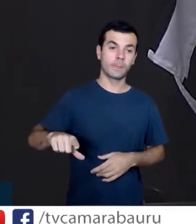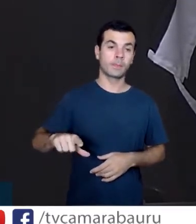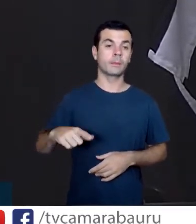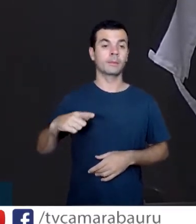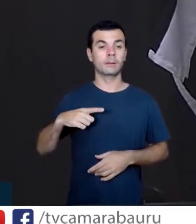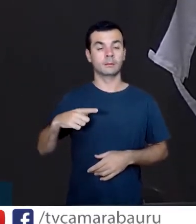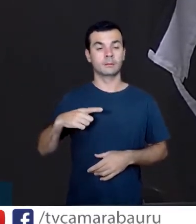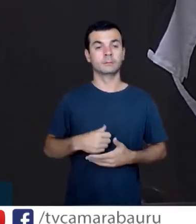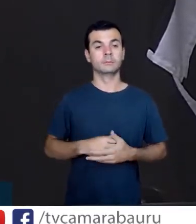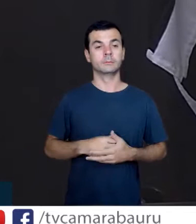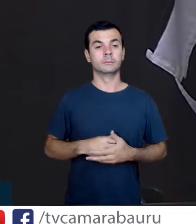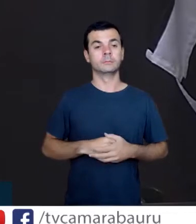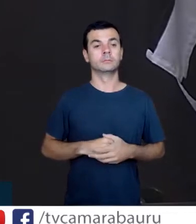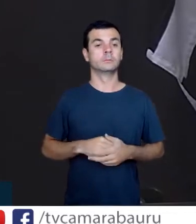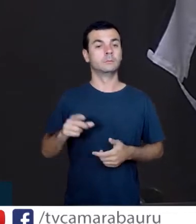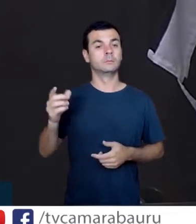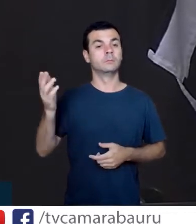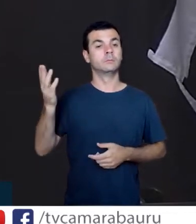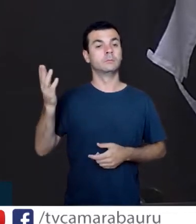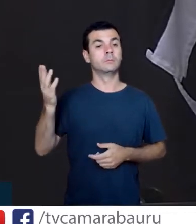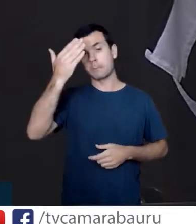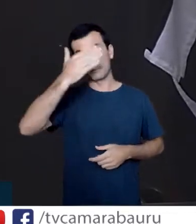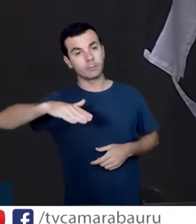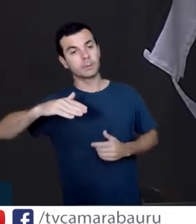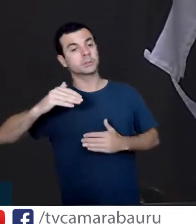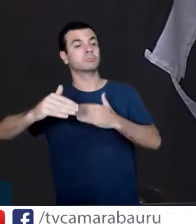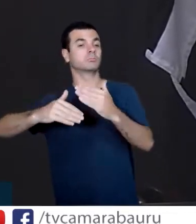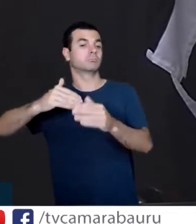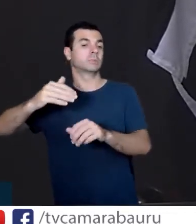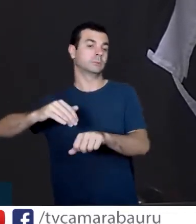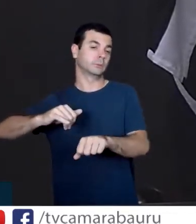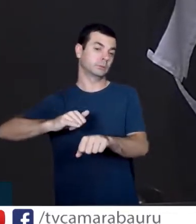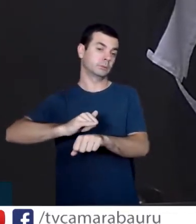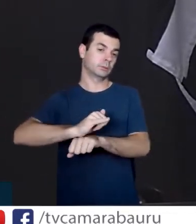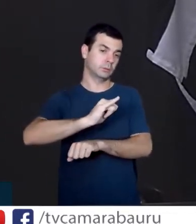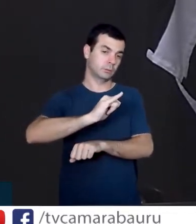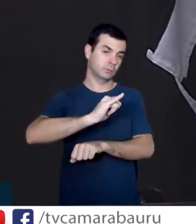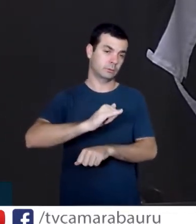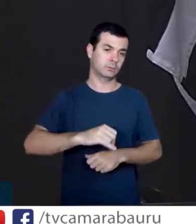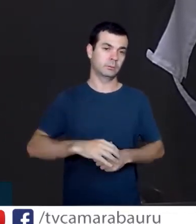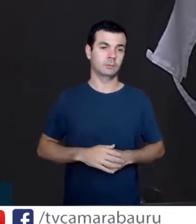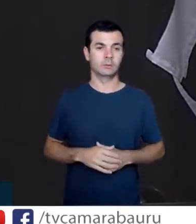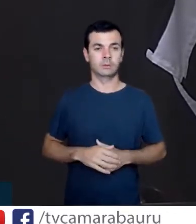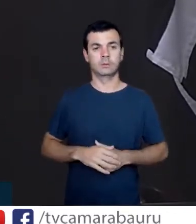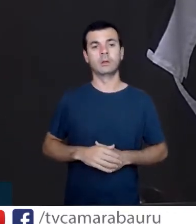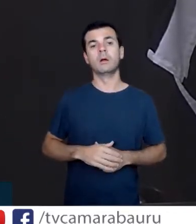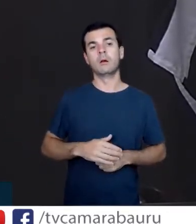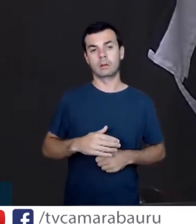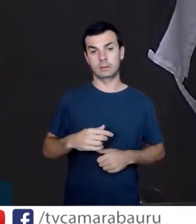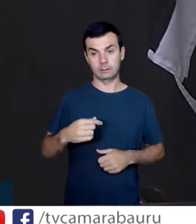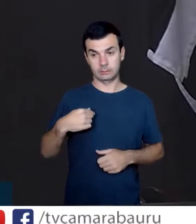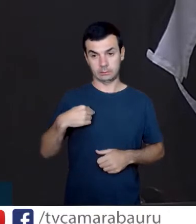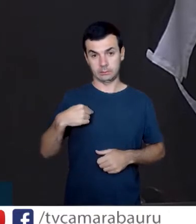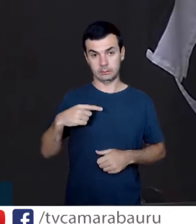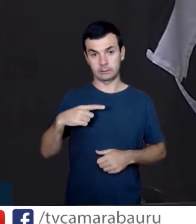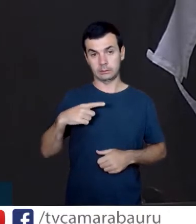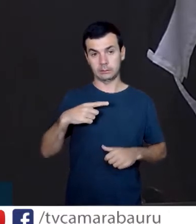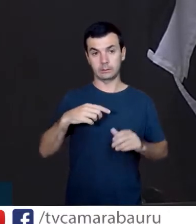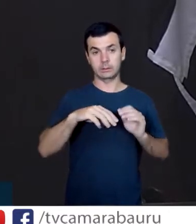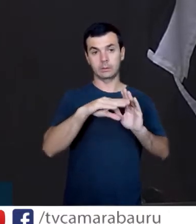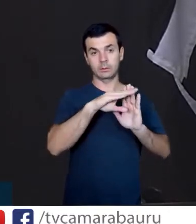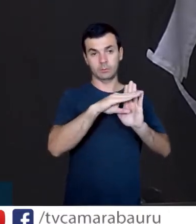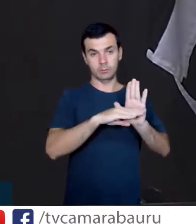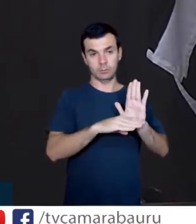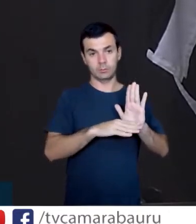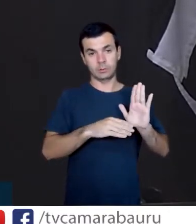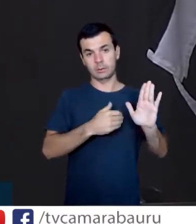de promessas não cumpridas. E eu não estou dizendo promessa e plano de governo aqui. Porque se a gente for discutir plano de governo aqui, nós